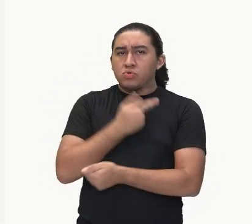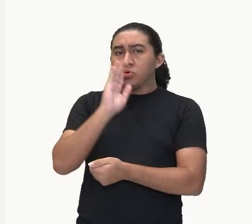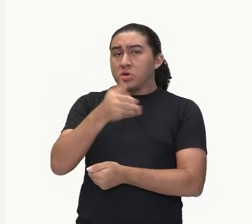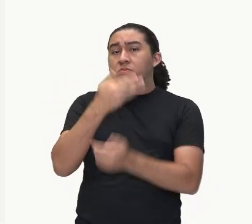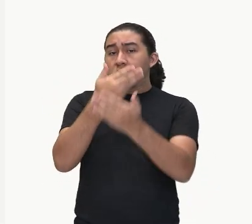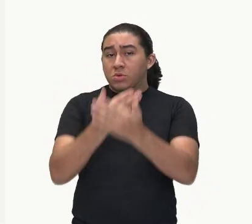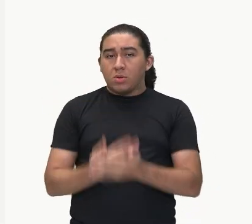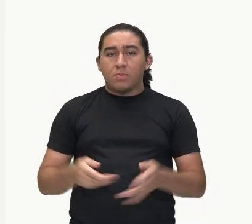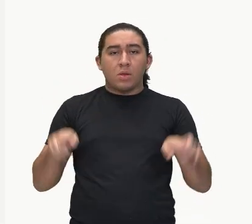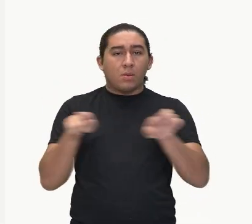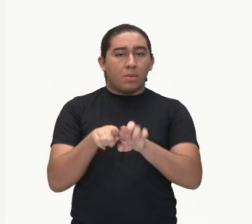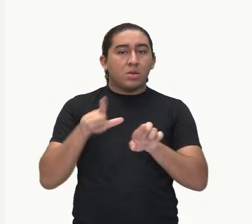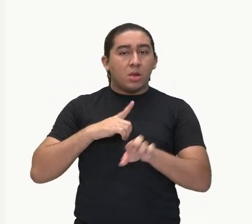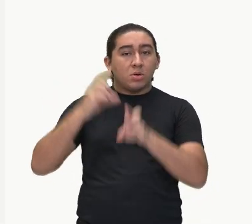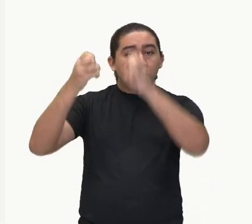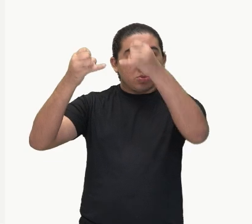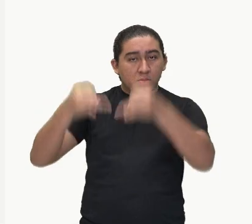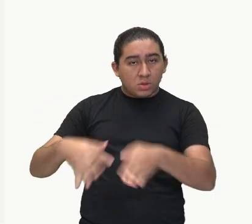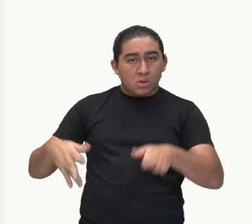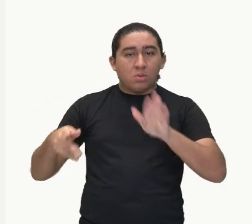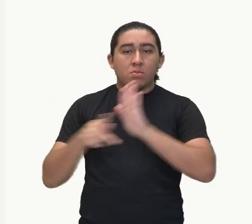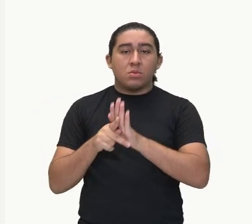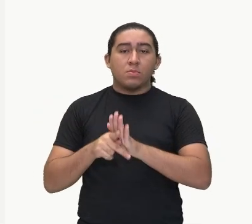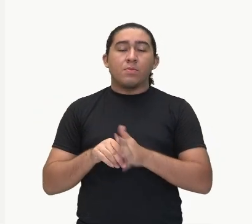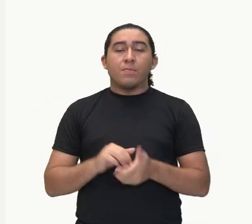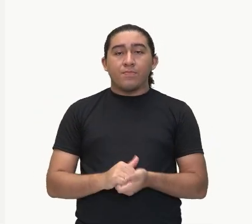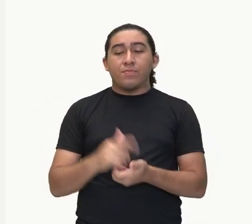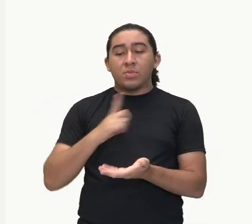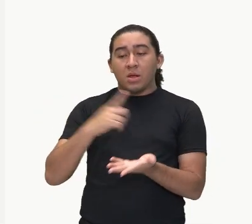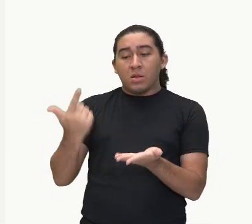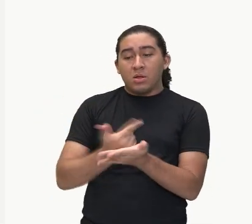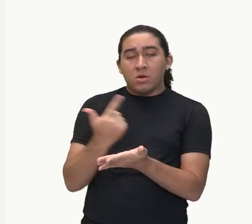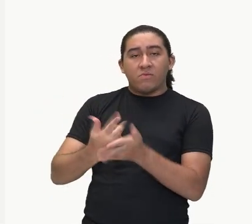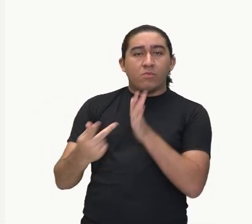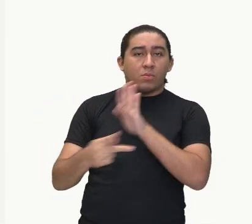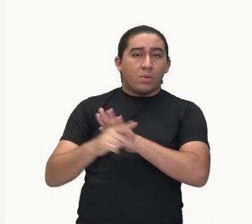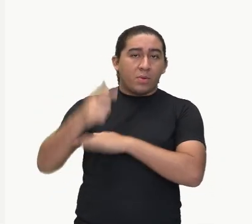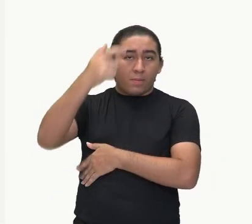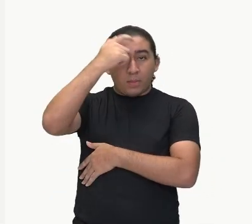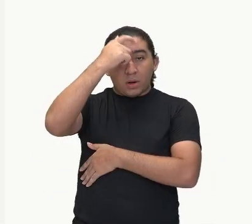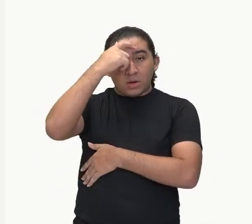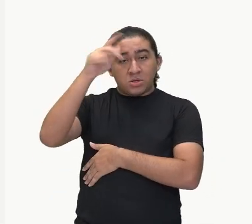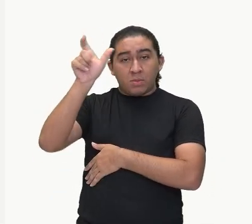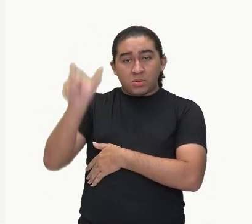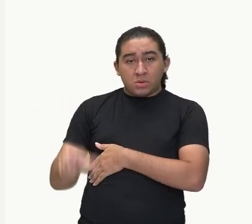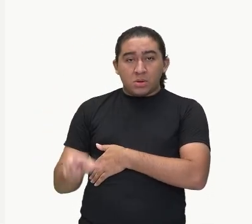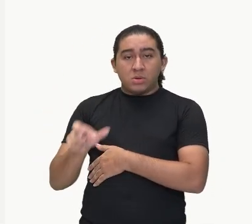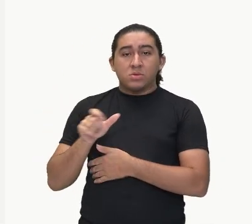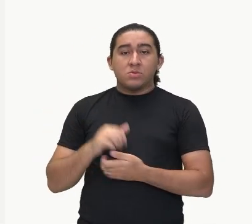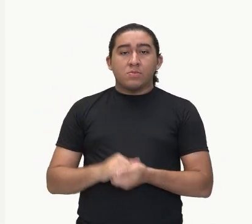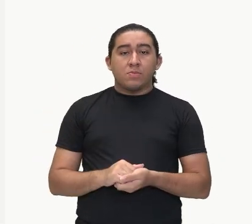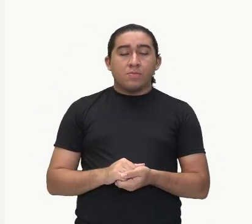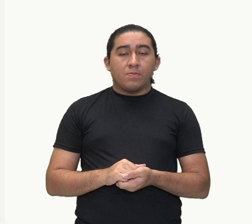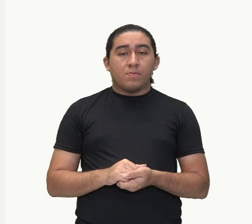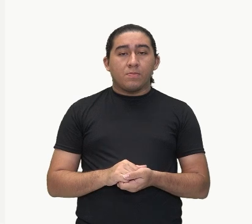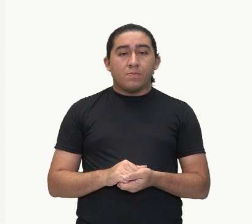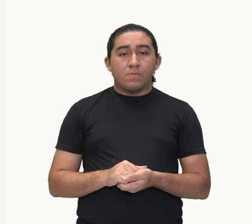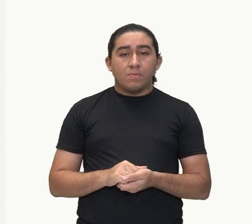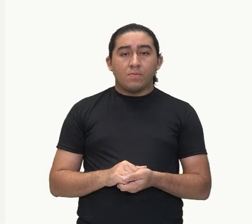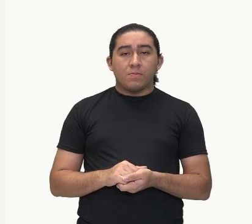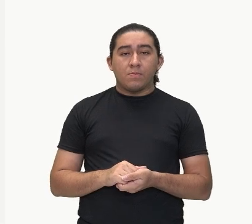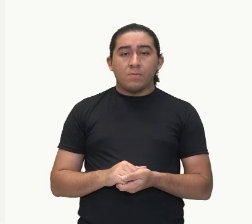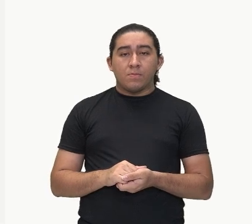aqui, né, que vai ter muito trabalho que envolve a mente da personagem. No